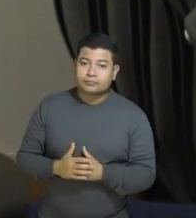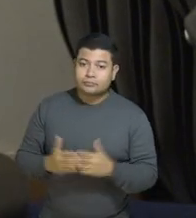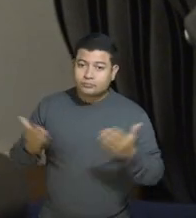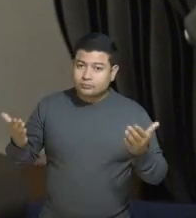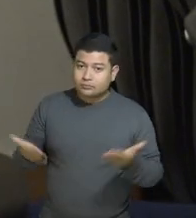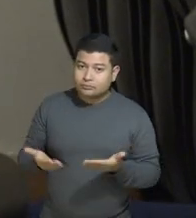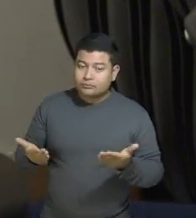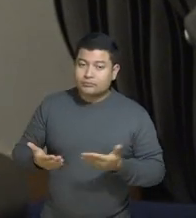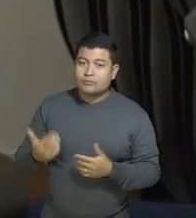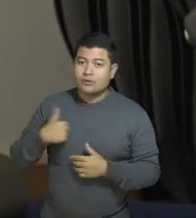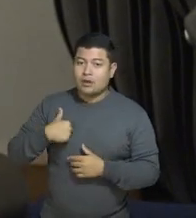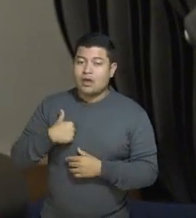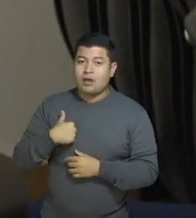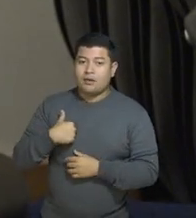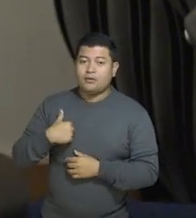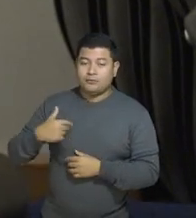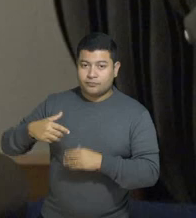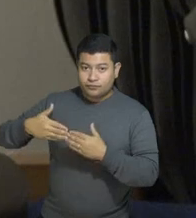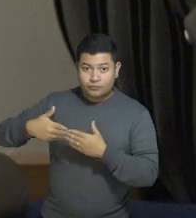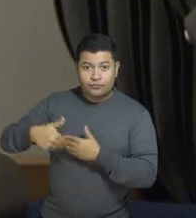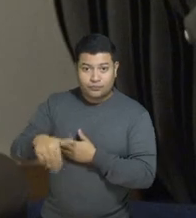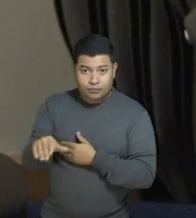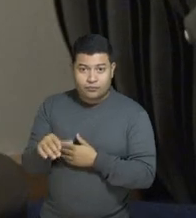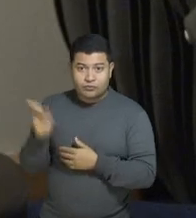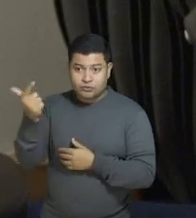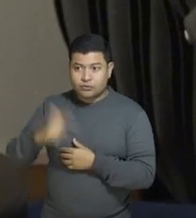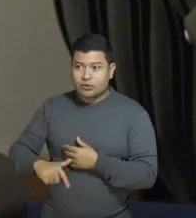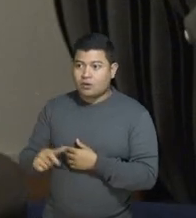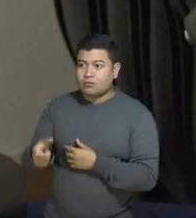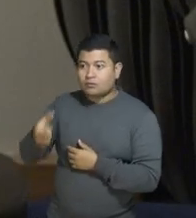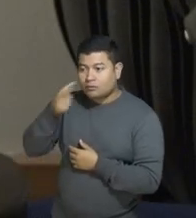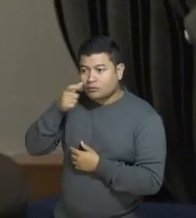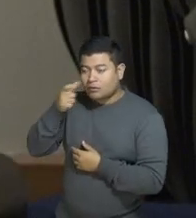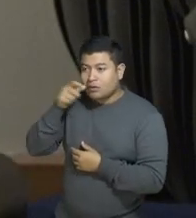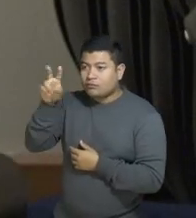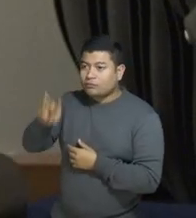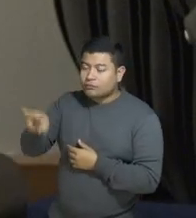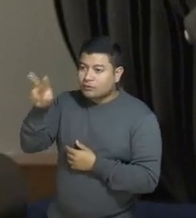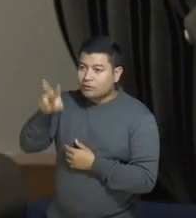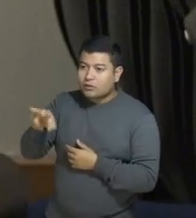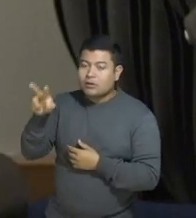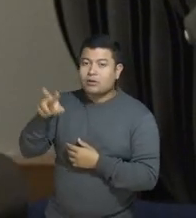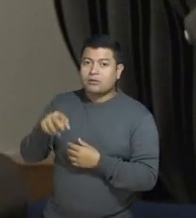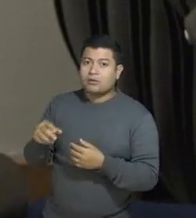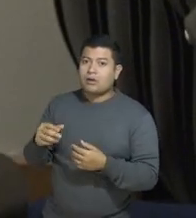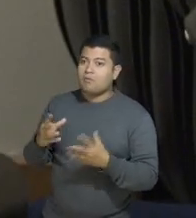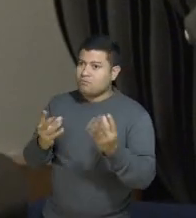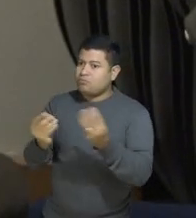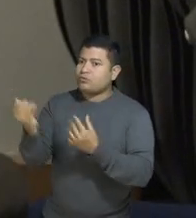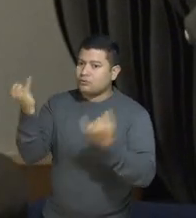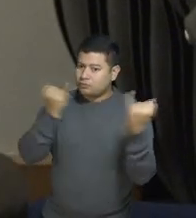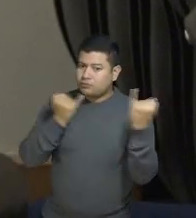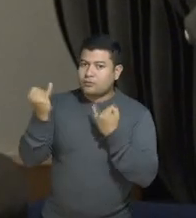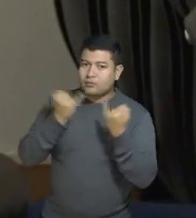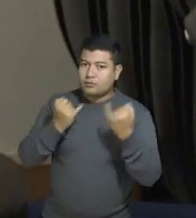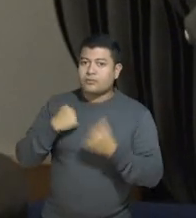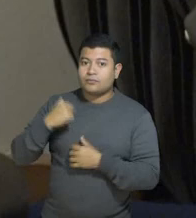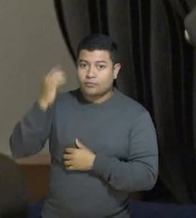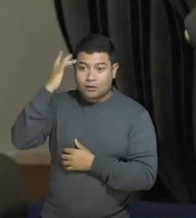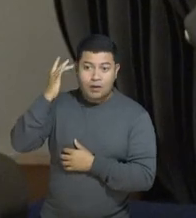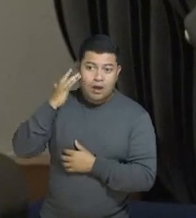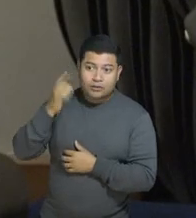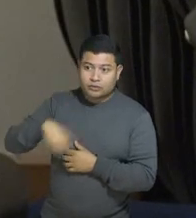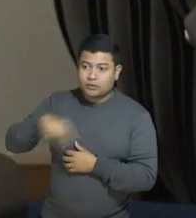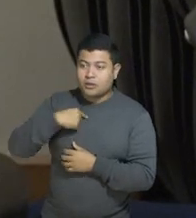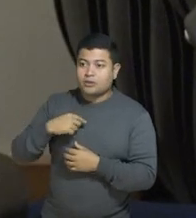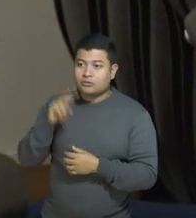Assim, eu vou assistir novamente as palestras. É muita informação. Eu acho que a gente precisa ver e rever